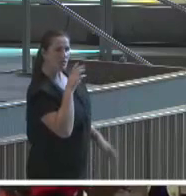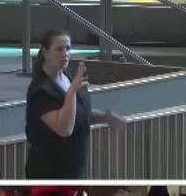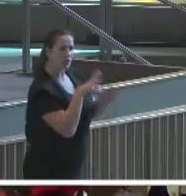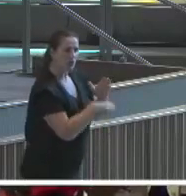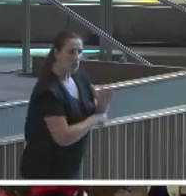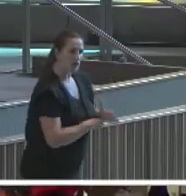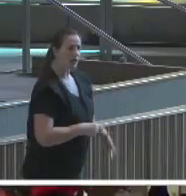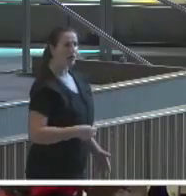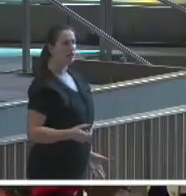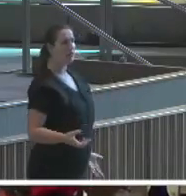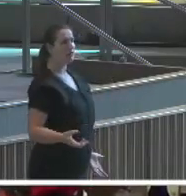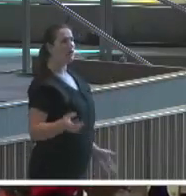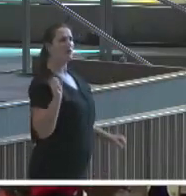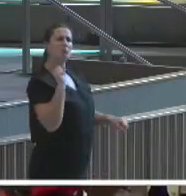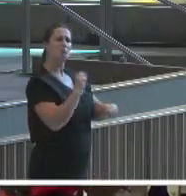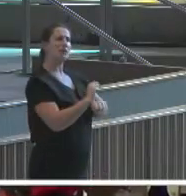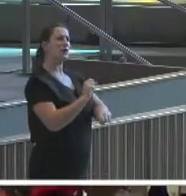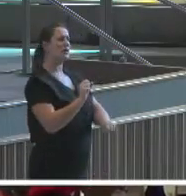de ser mentiroso,